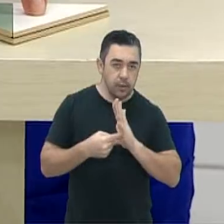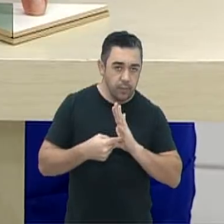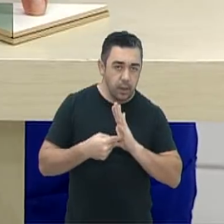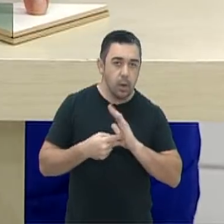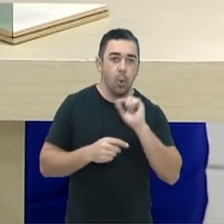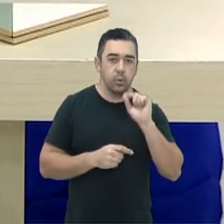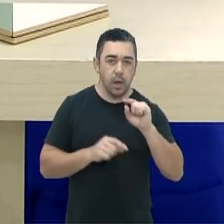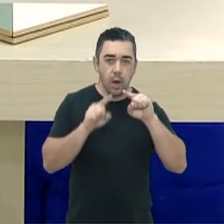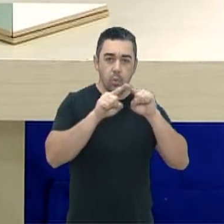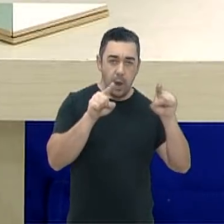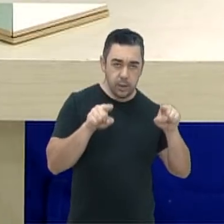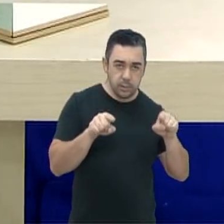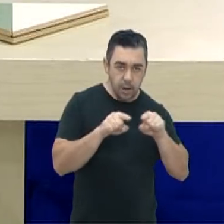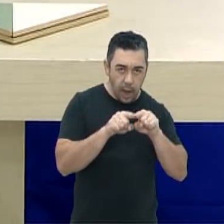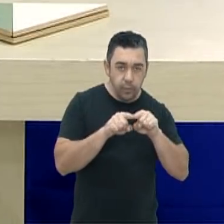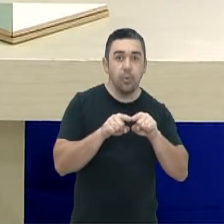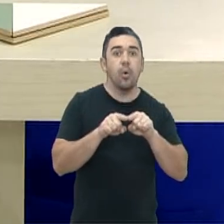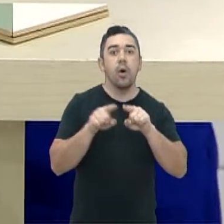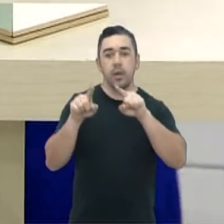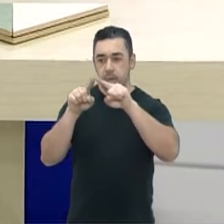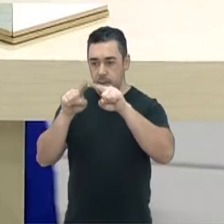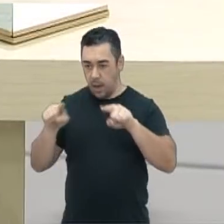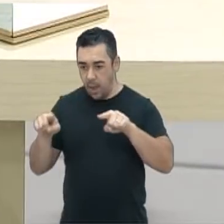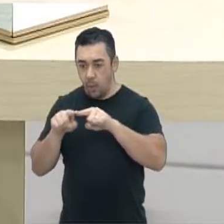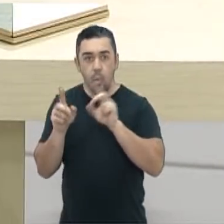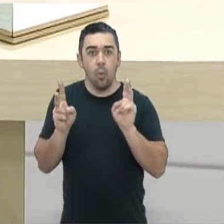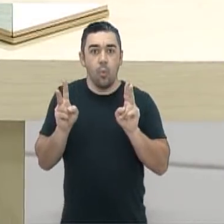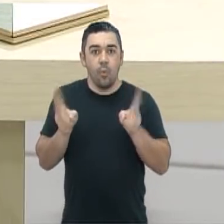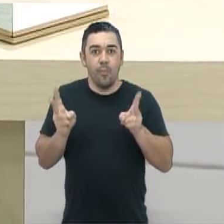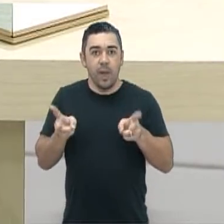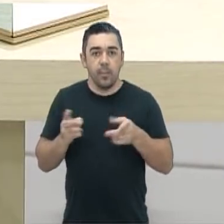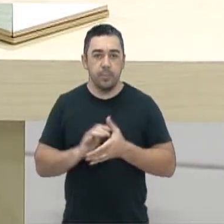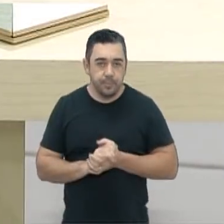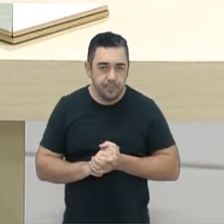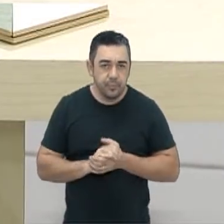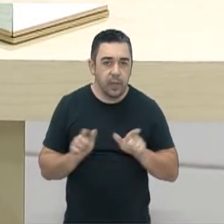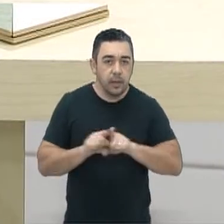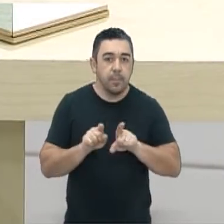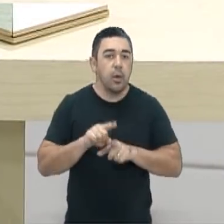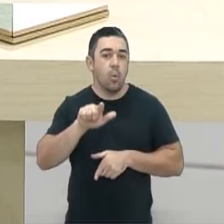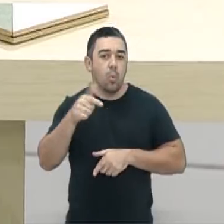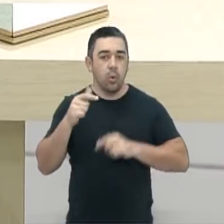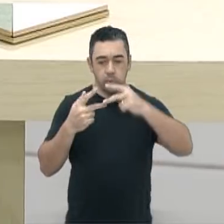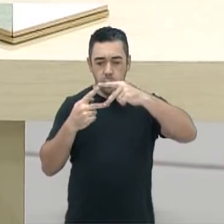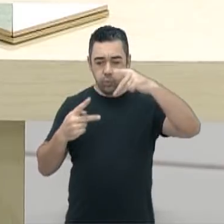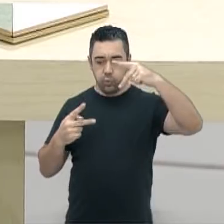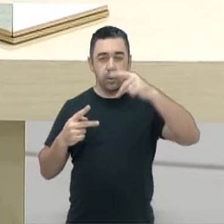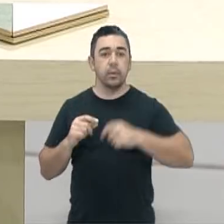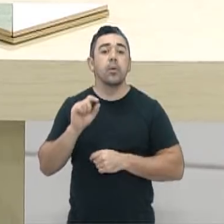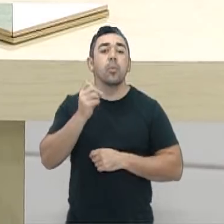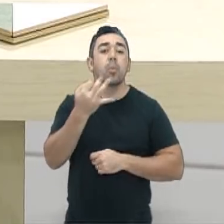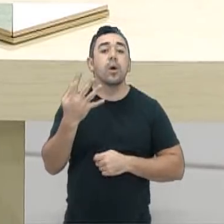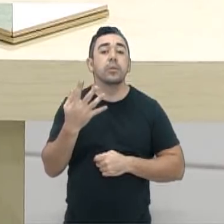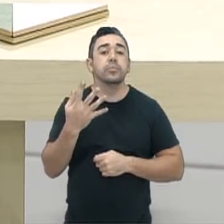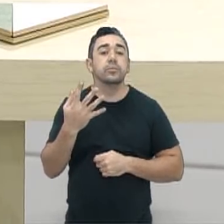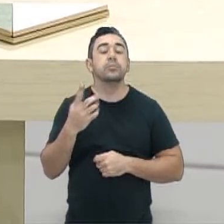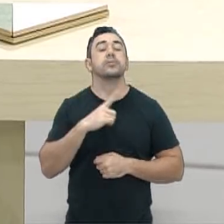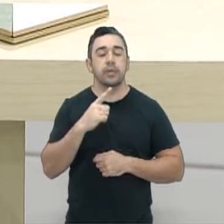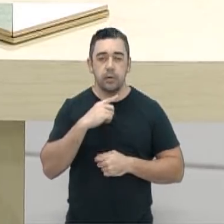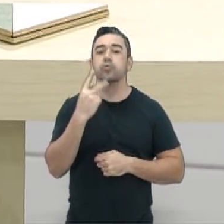equivale a esse triângulo médio? Muito bem. E aqui do losango, o que a gente tinha? 2